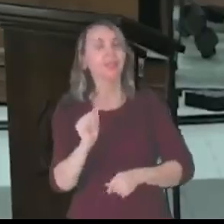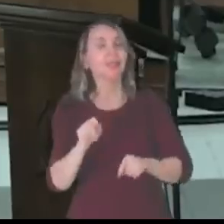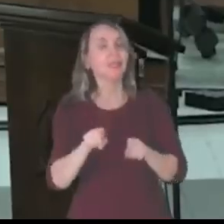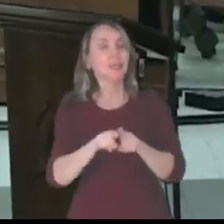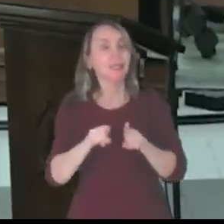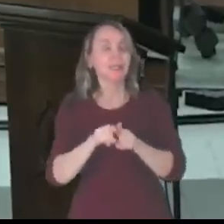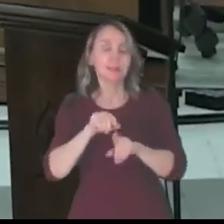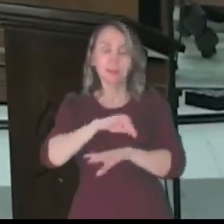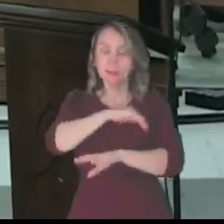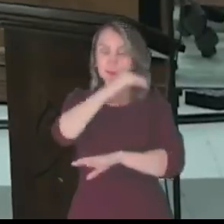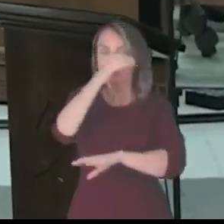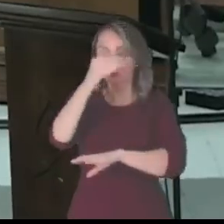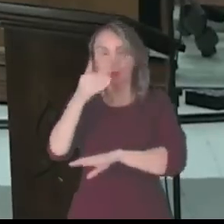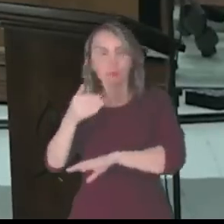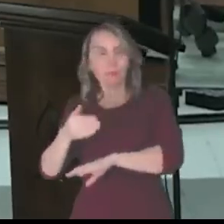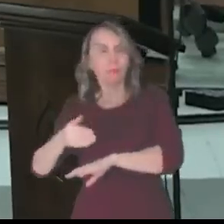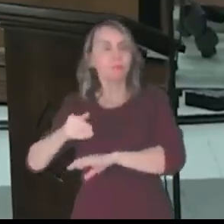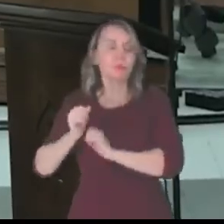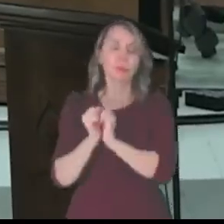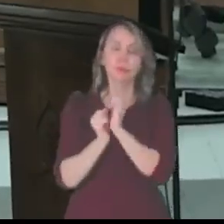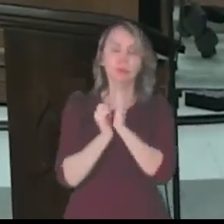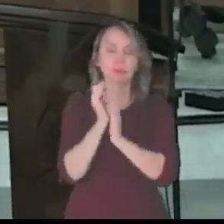Outeiro ou